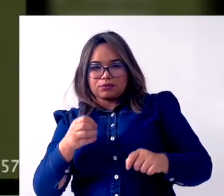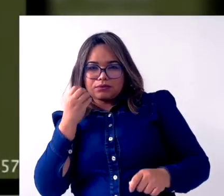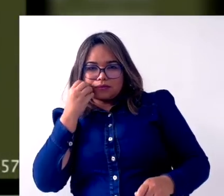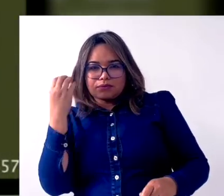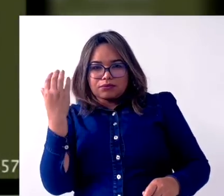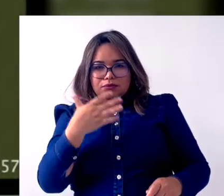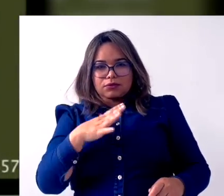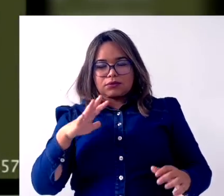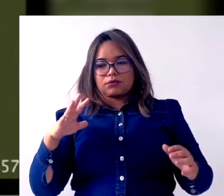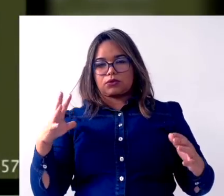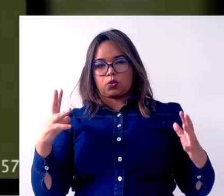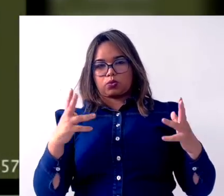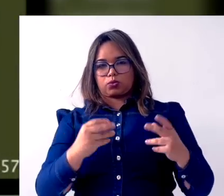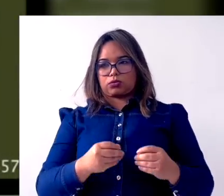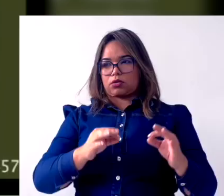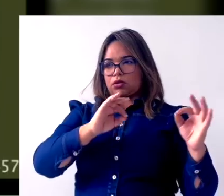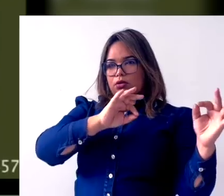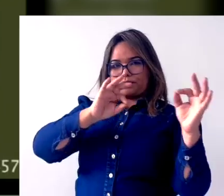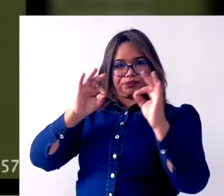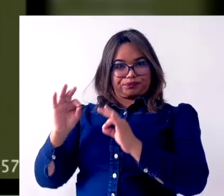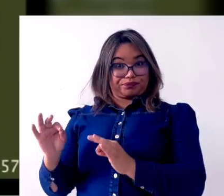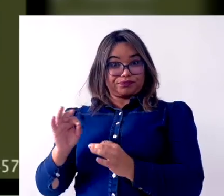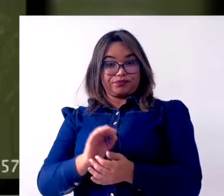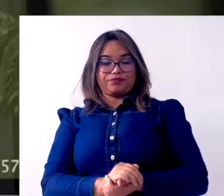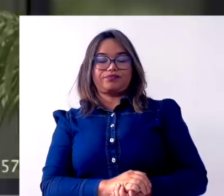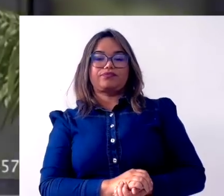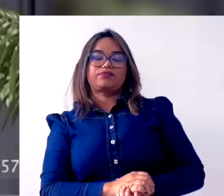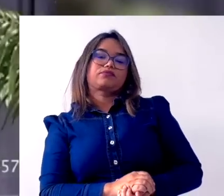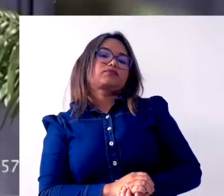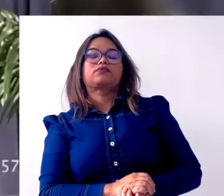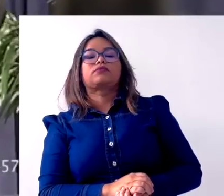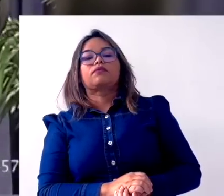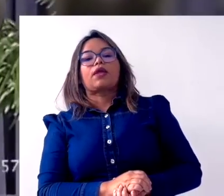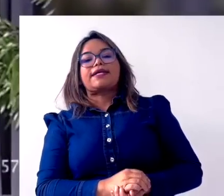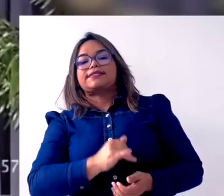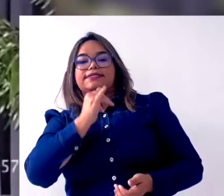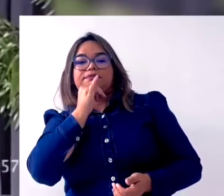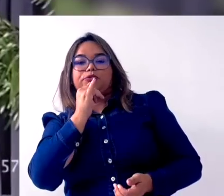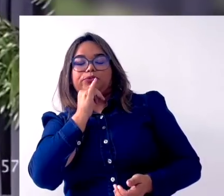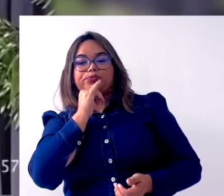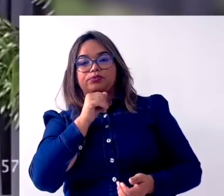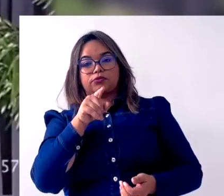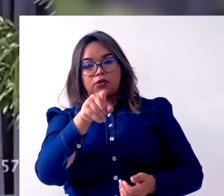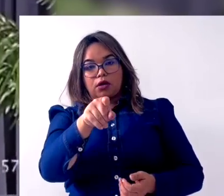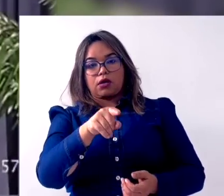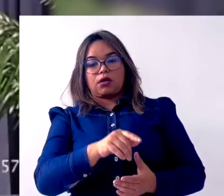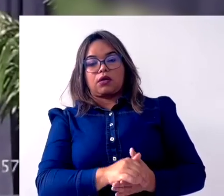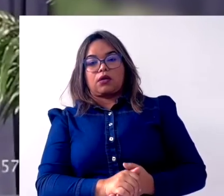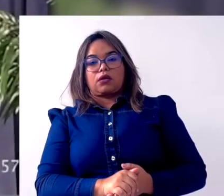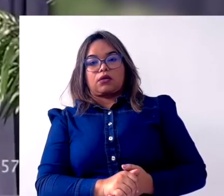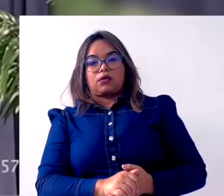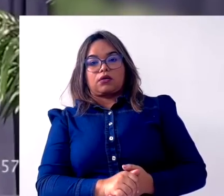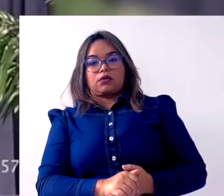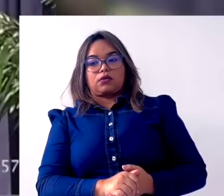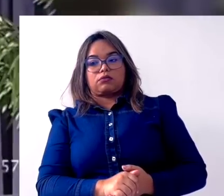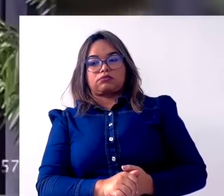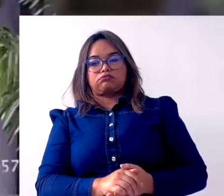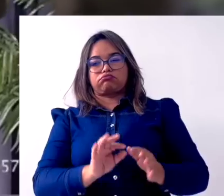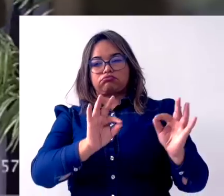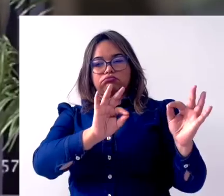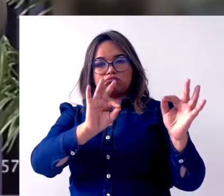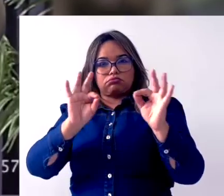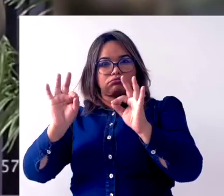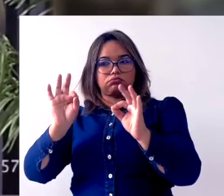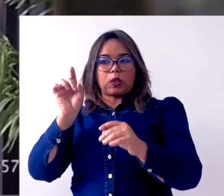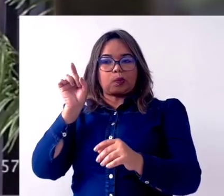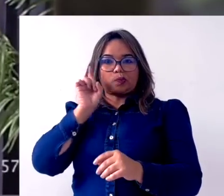diante da besta. Bem, então digamos que você veja dentro da segunda besta, os